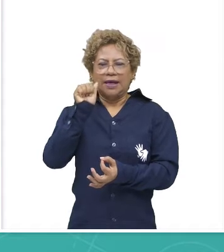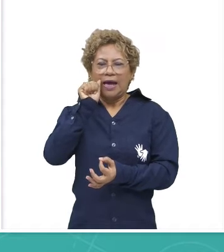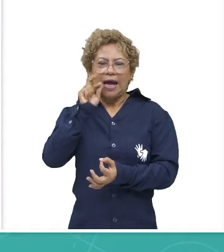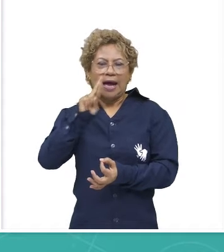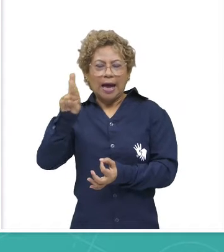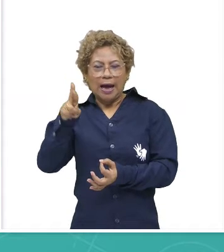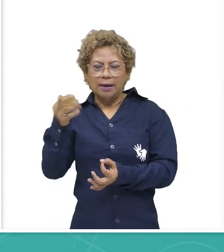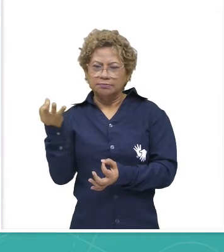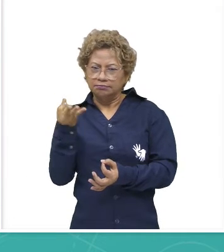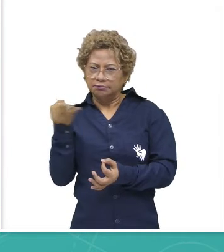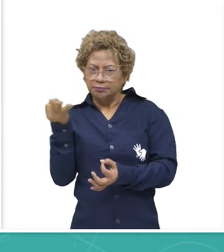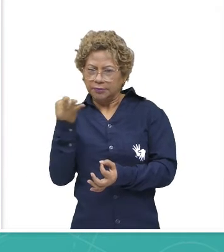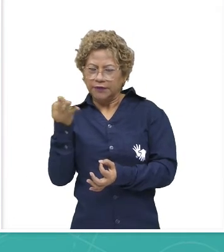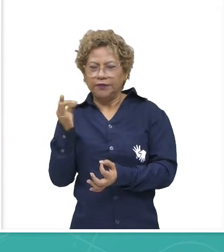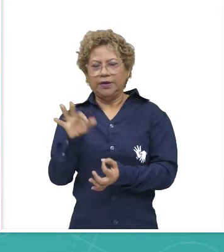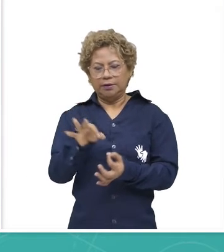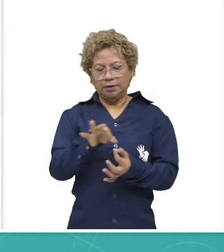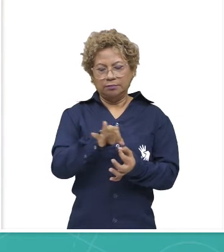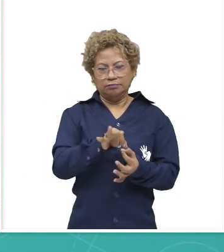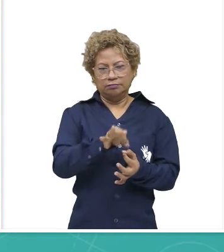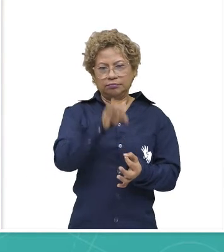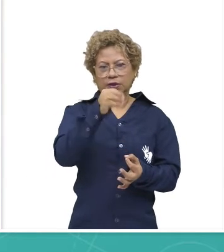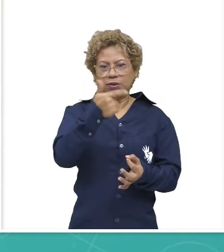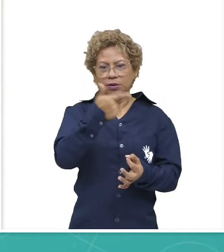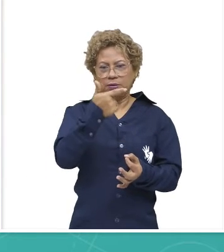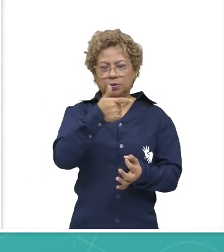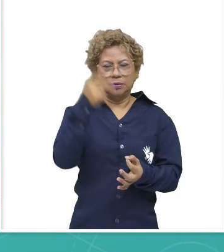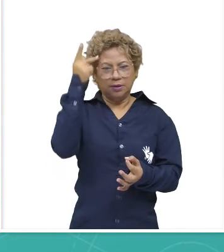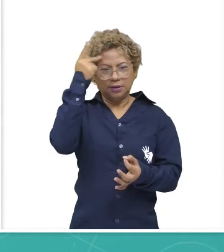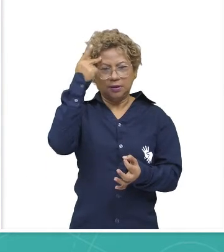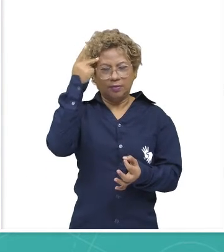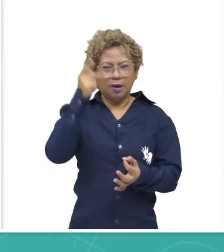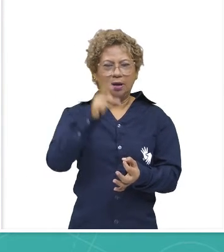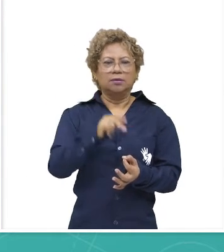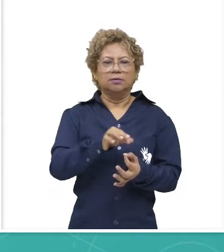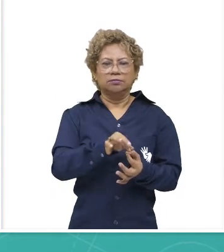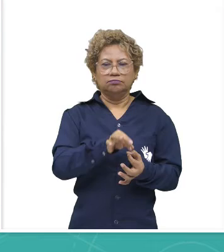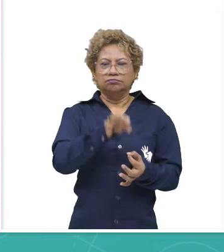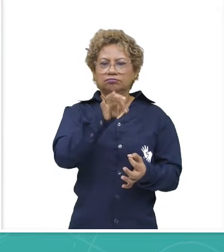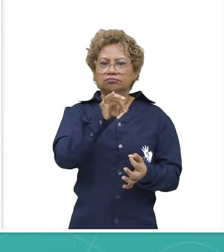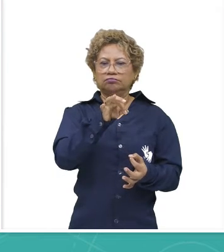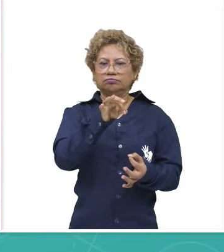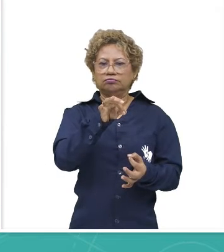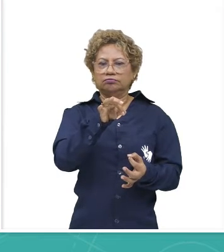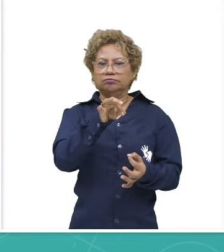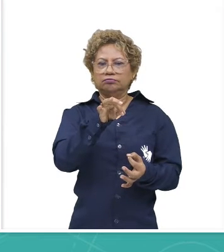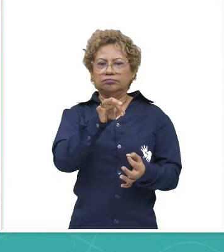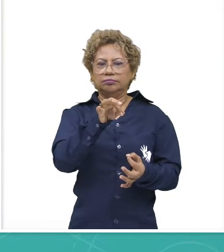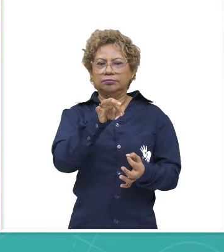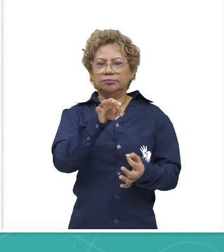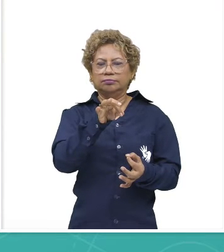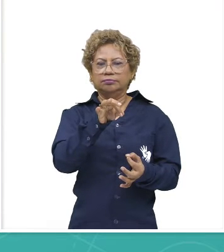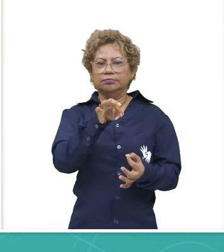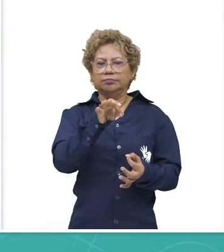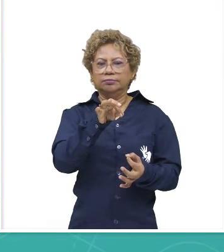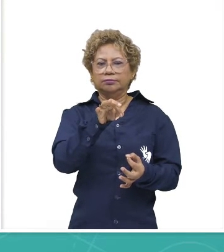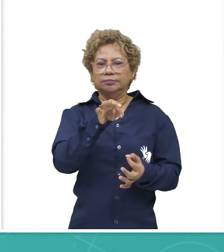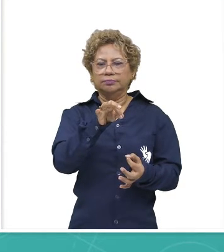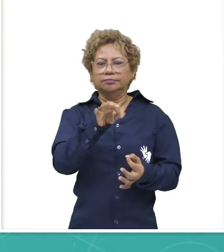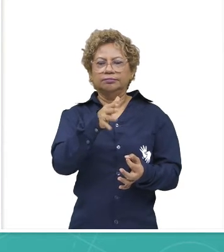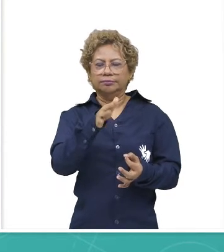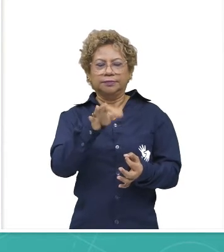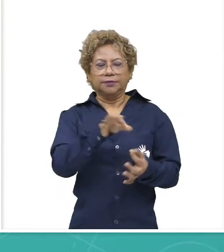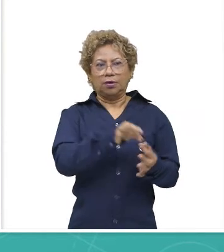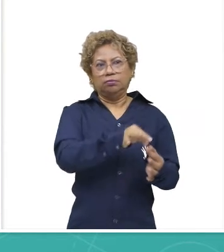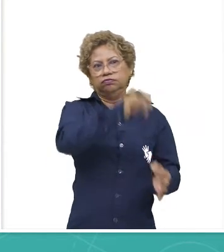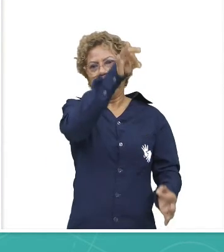a altitude, menor a pressão, então você tem menos moléculas de ar nesse ambiente e você tem maior dificuldade de